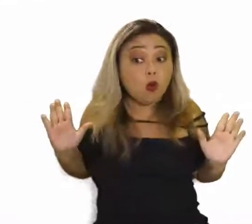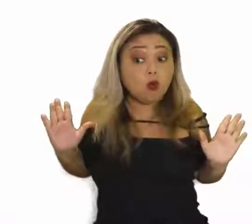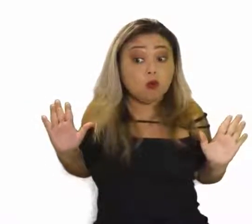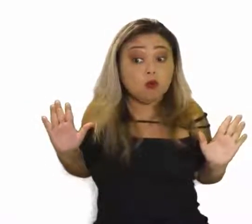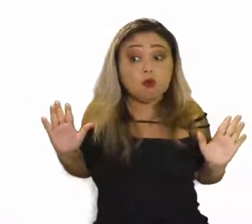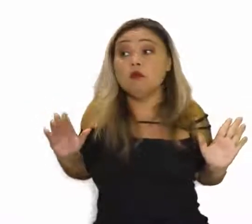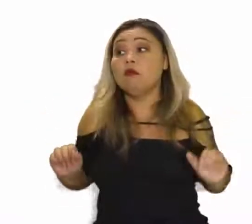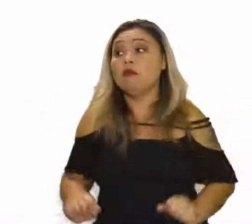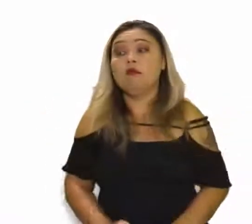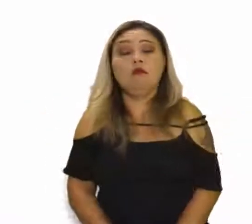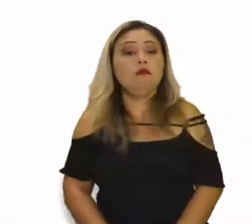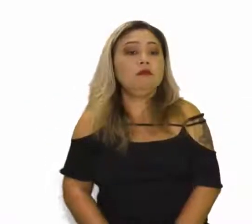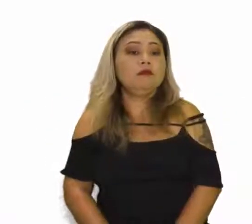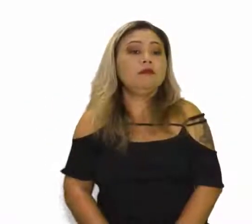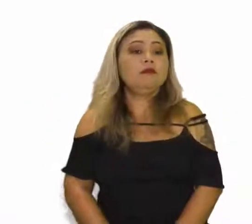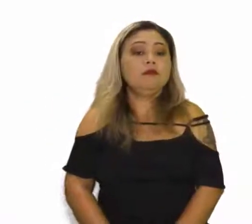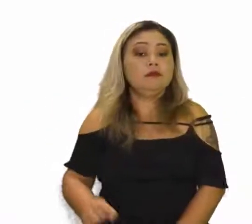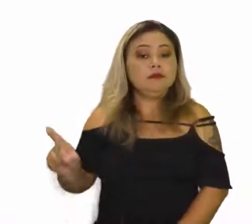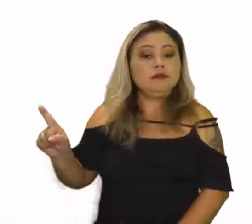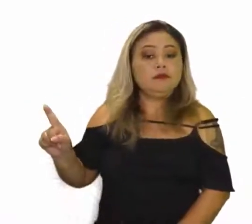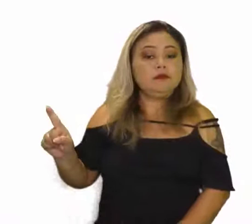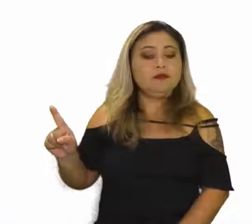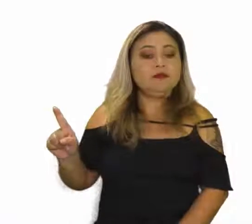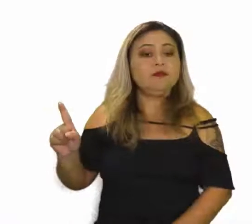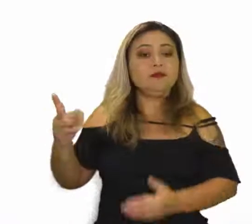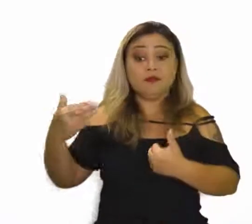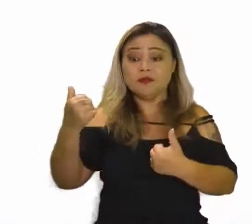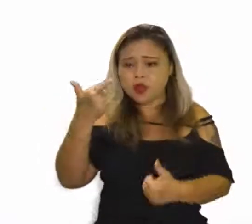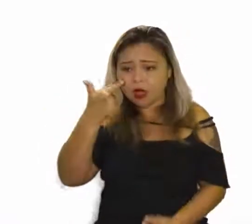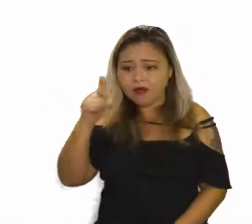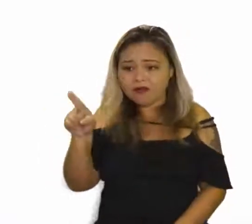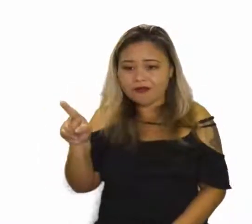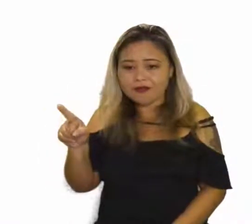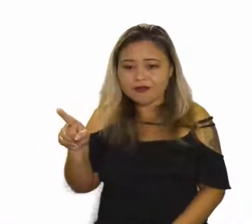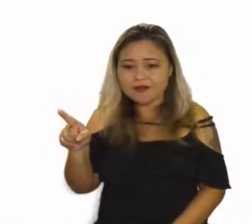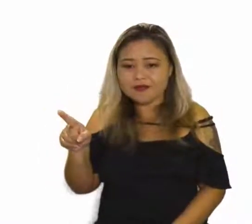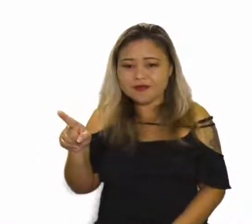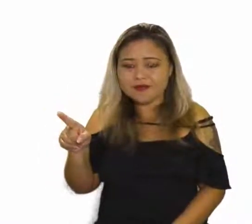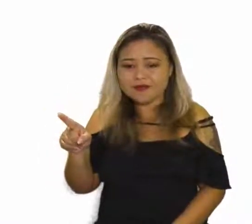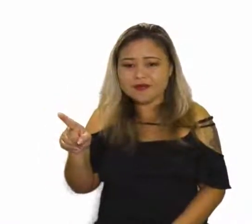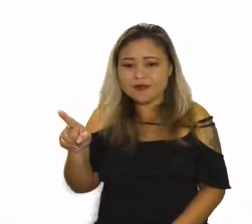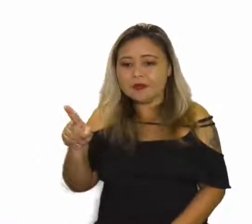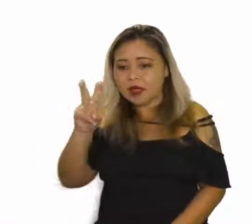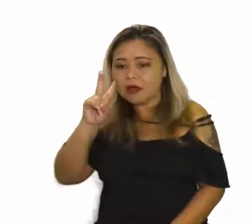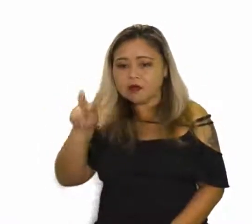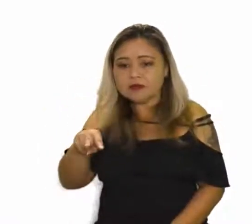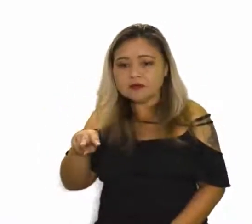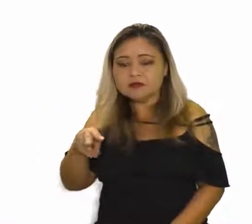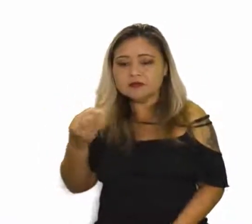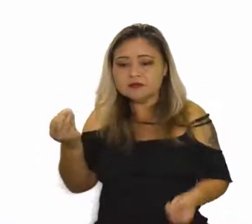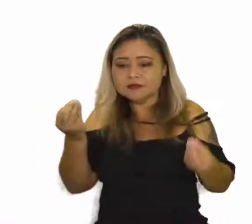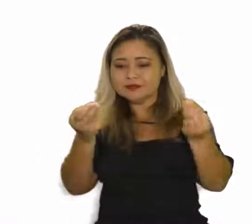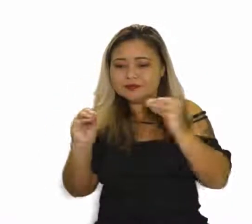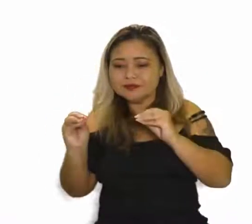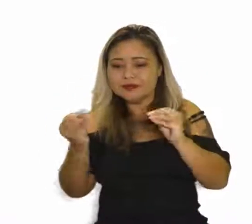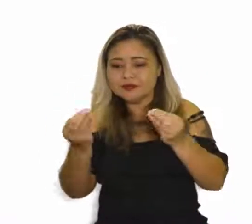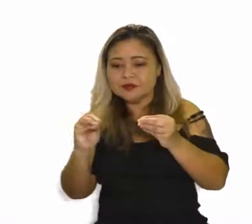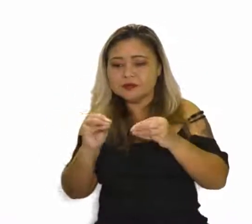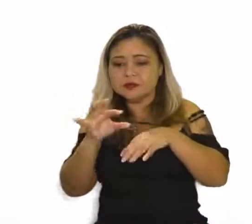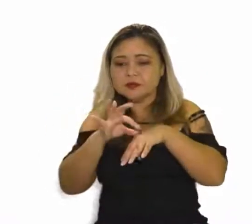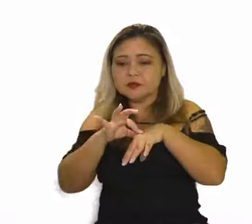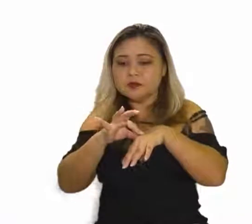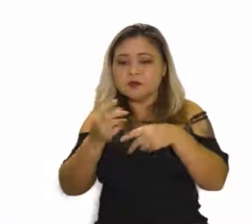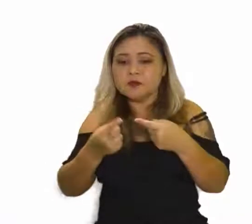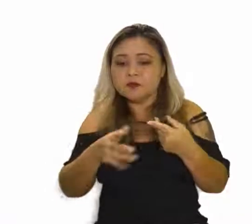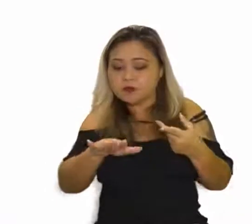raça. E as acomodações também, tá vendo? Isso aqui eu coloquei para vocês verem aí. Quando é para corte,